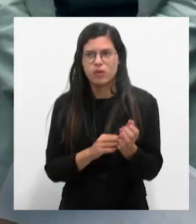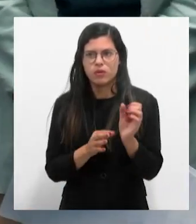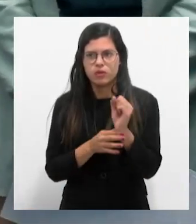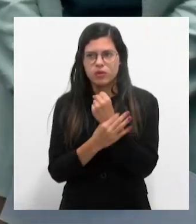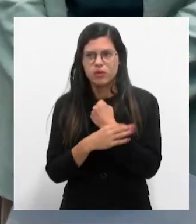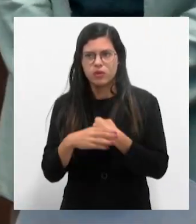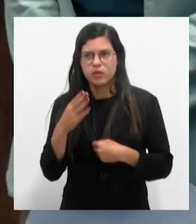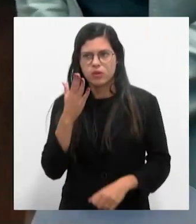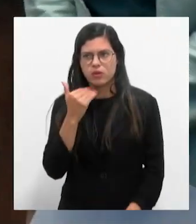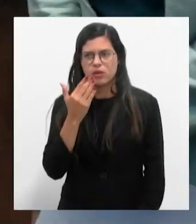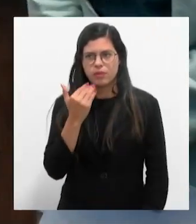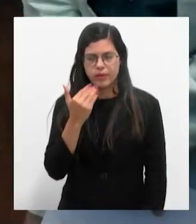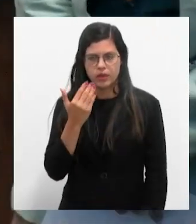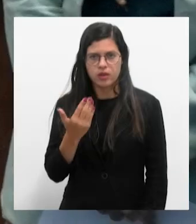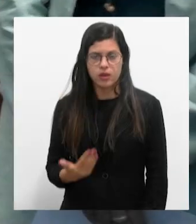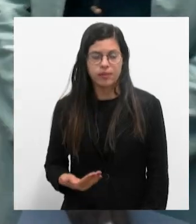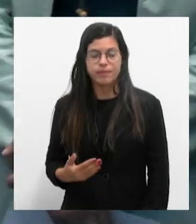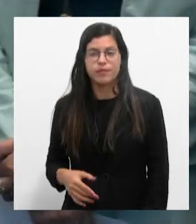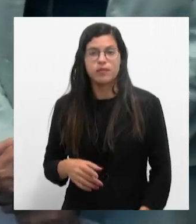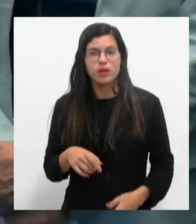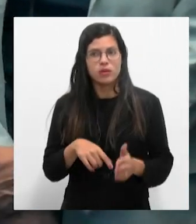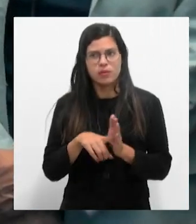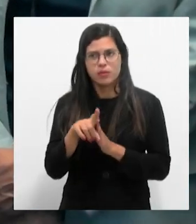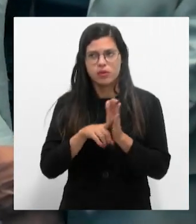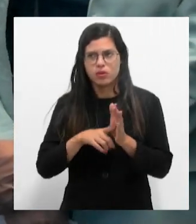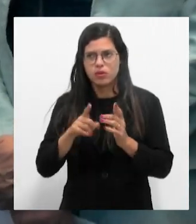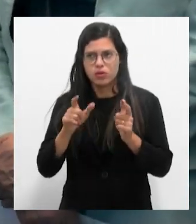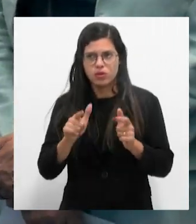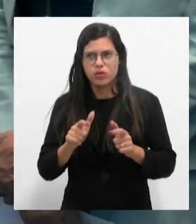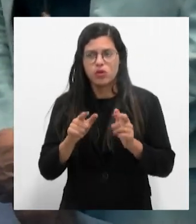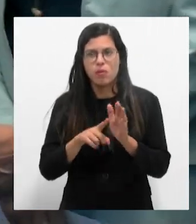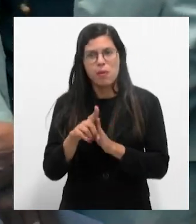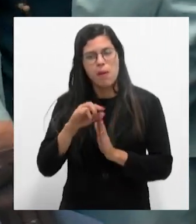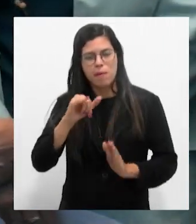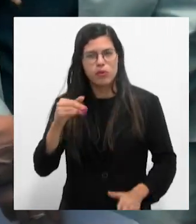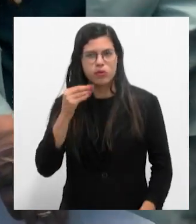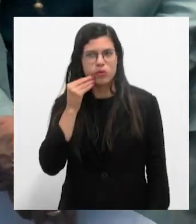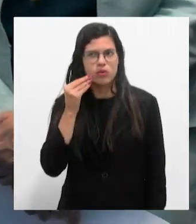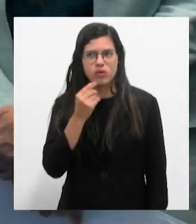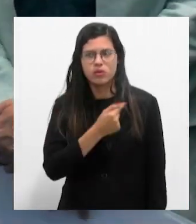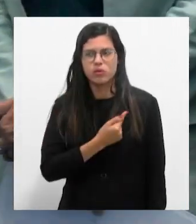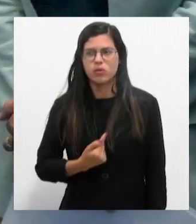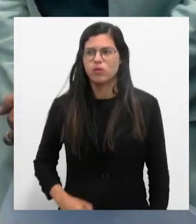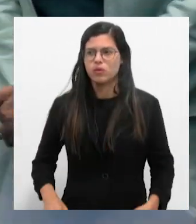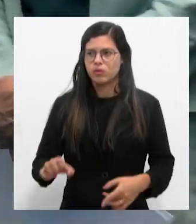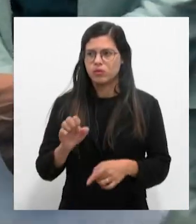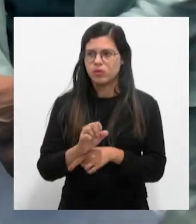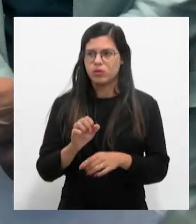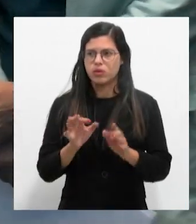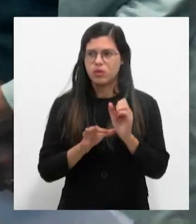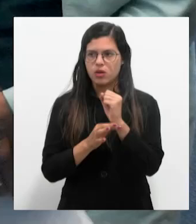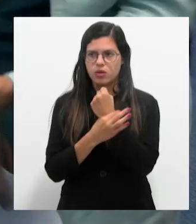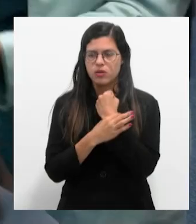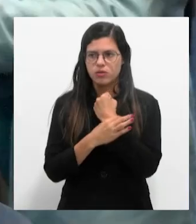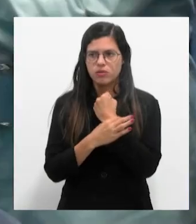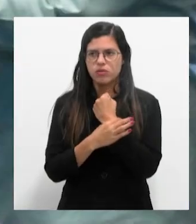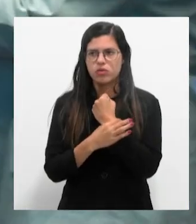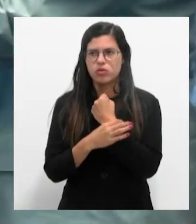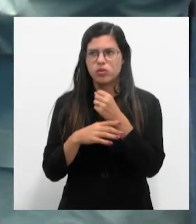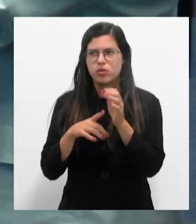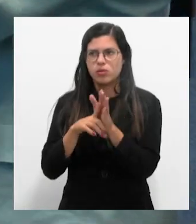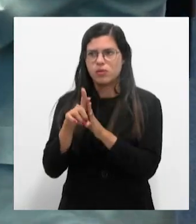Esse observatório nada mais é uma oportunidade do governo do Estado garantir o